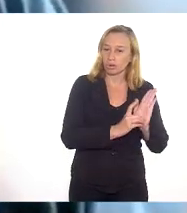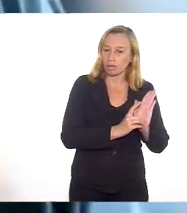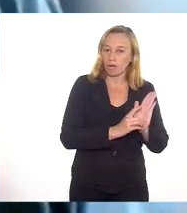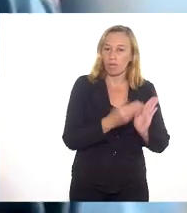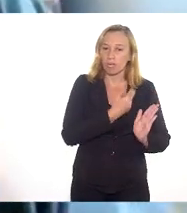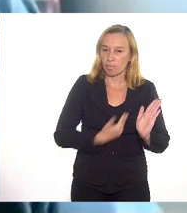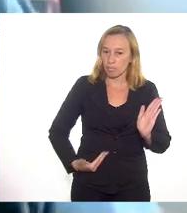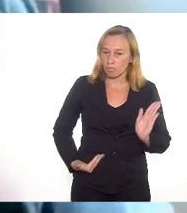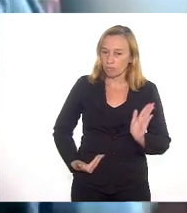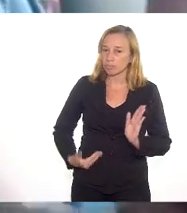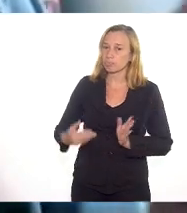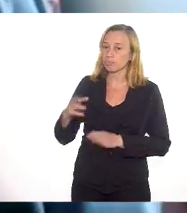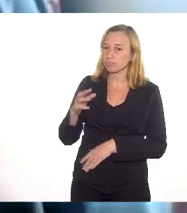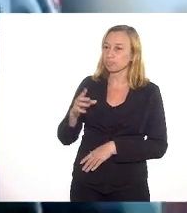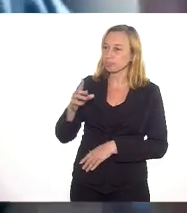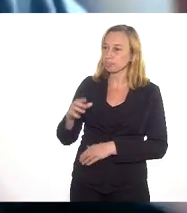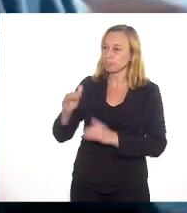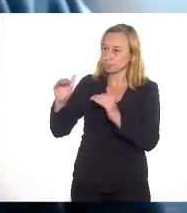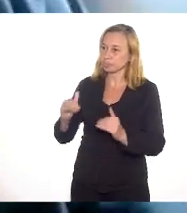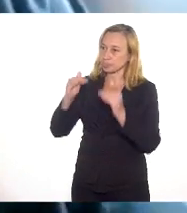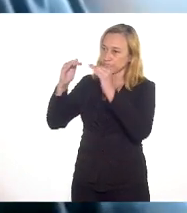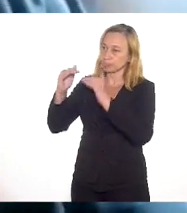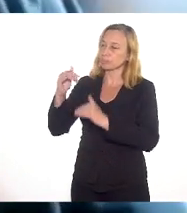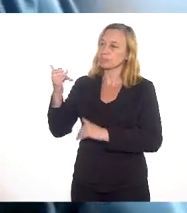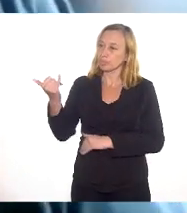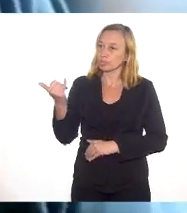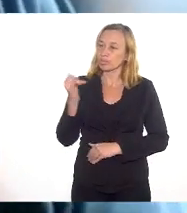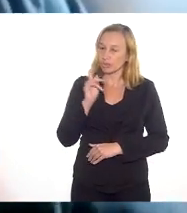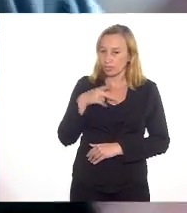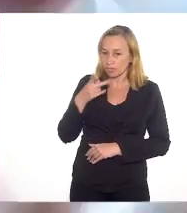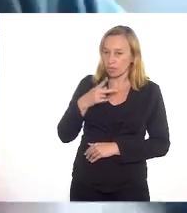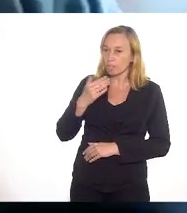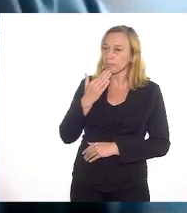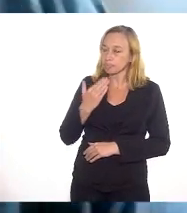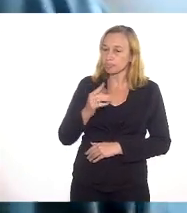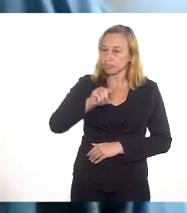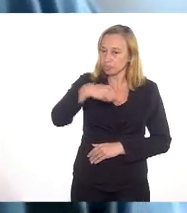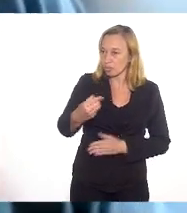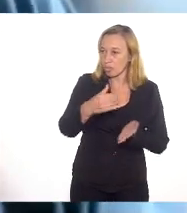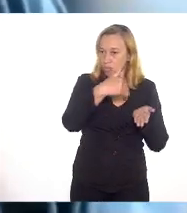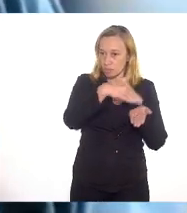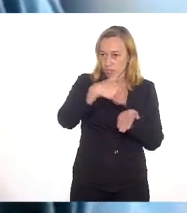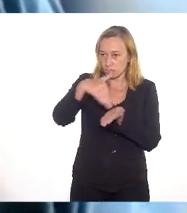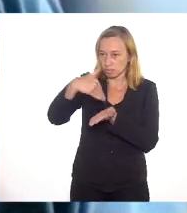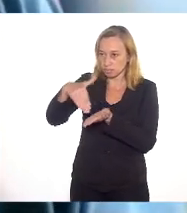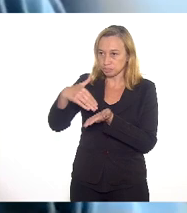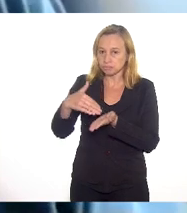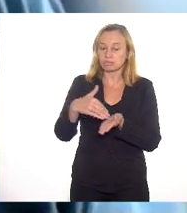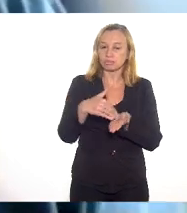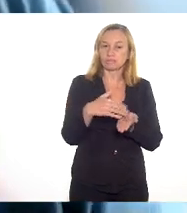que Vossa Excelência mencionou pede para as outras secretarias aderirem a essa licitação que